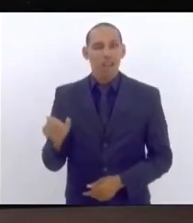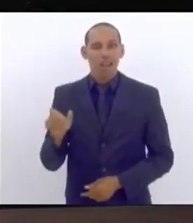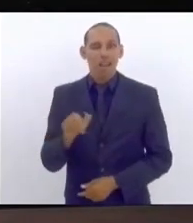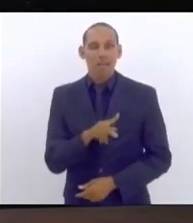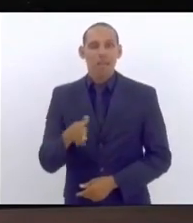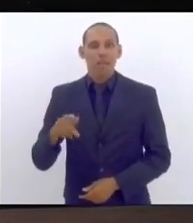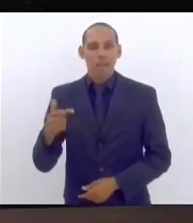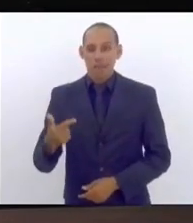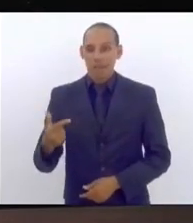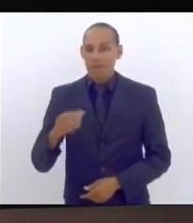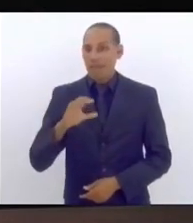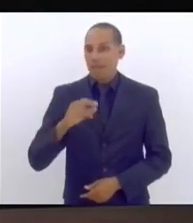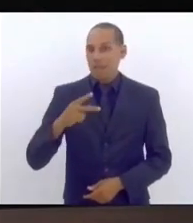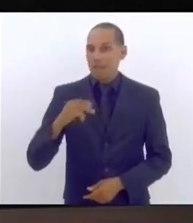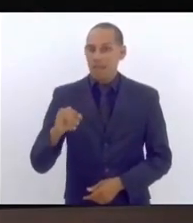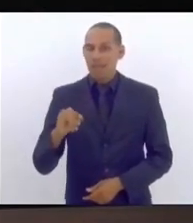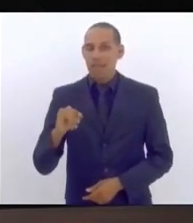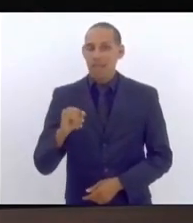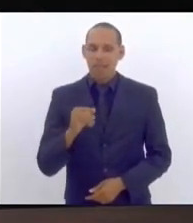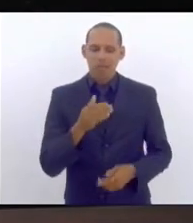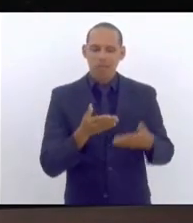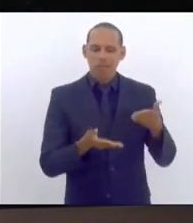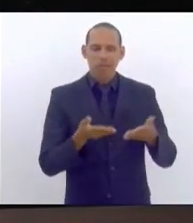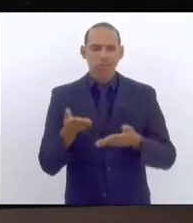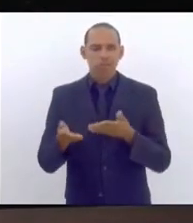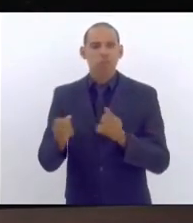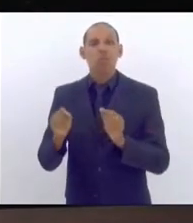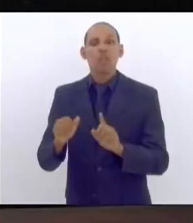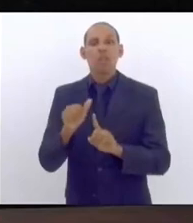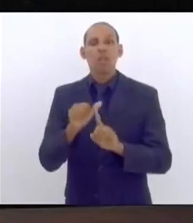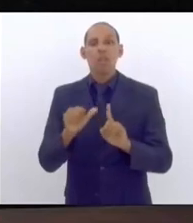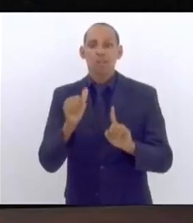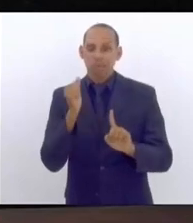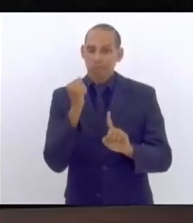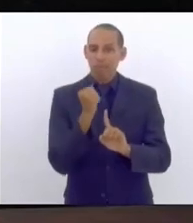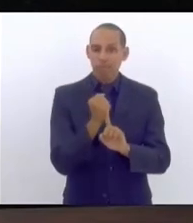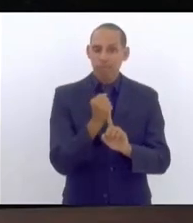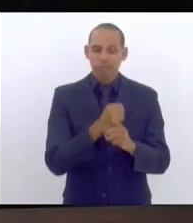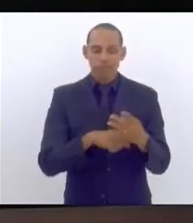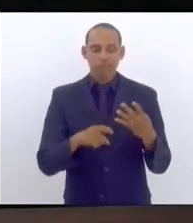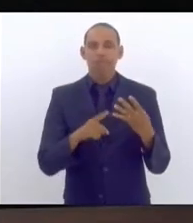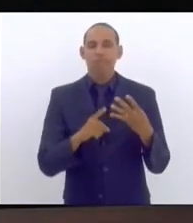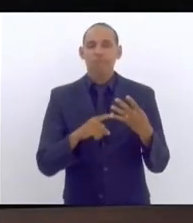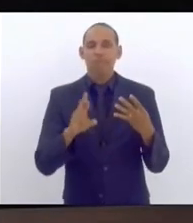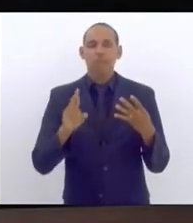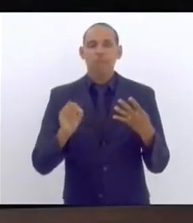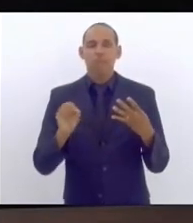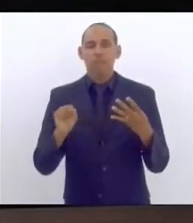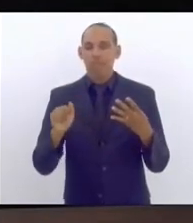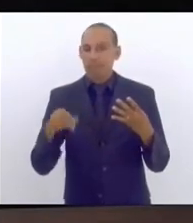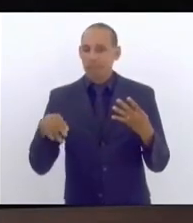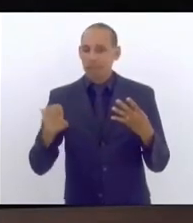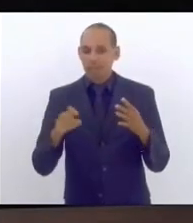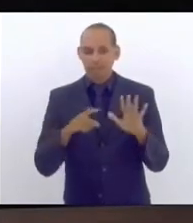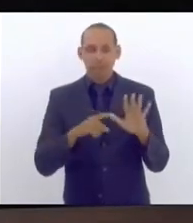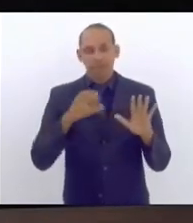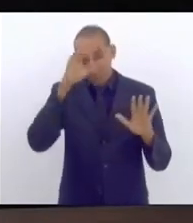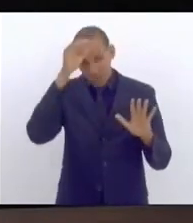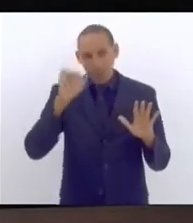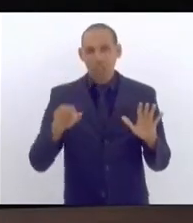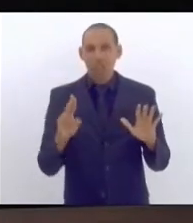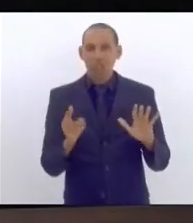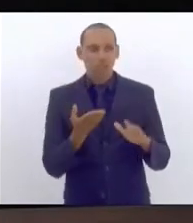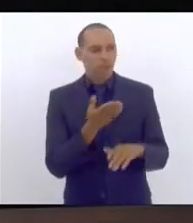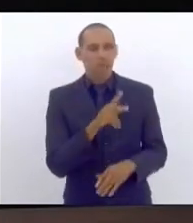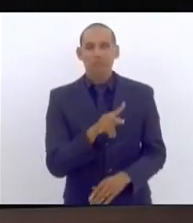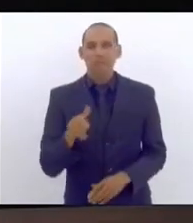vice-presidente da CPI, que tratou das questões do feminicídio, deputada Rosane Félix, deputada Tia Ju, que nos preside